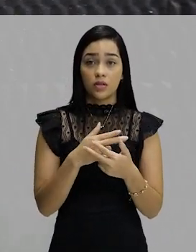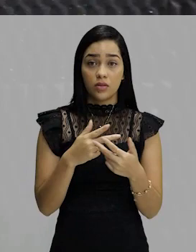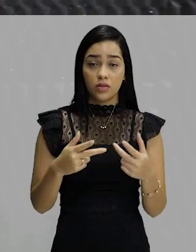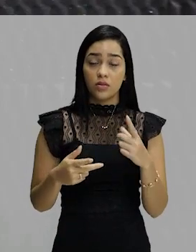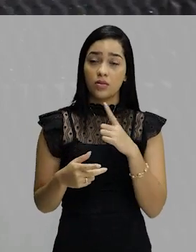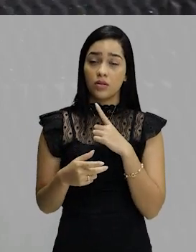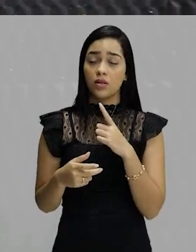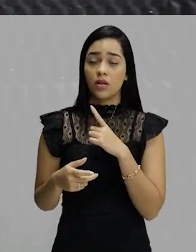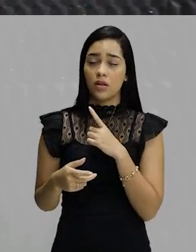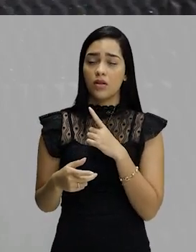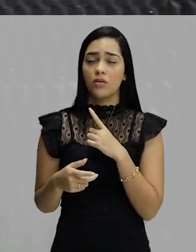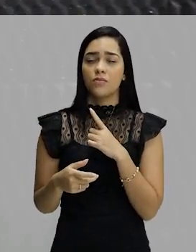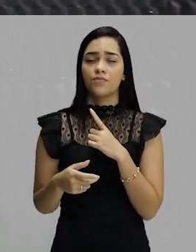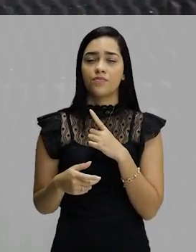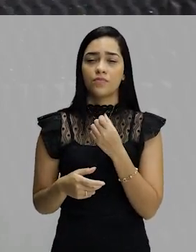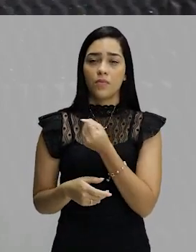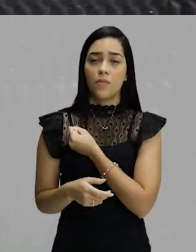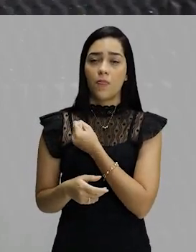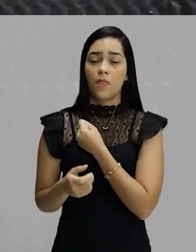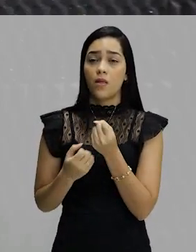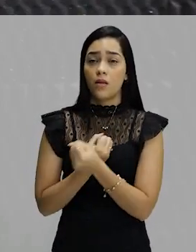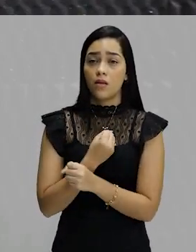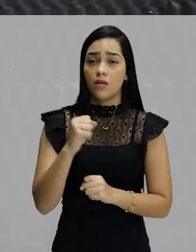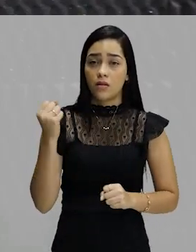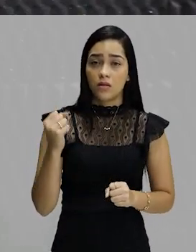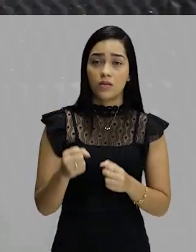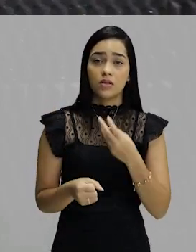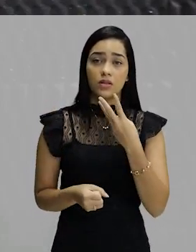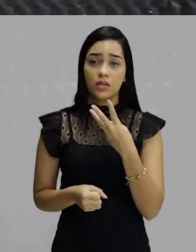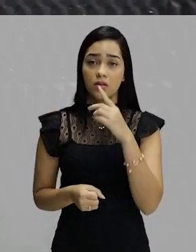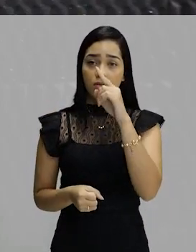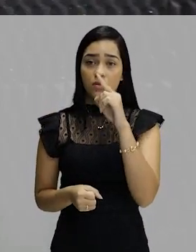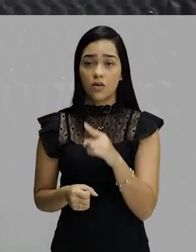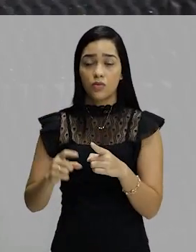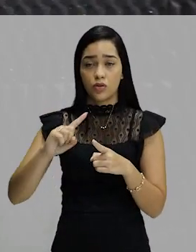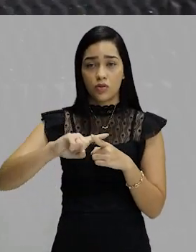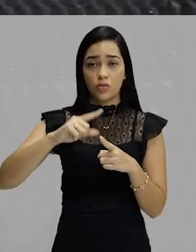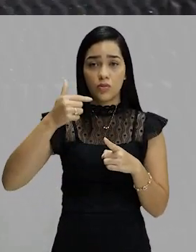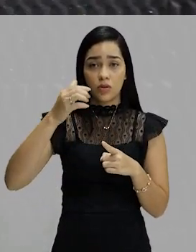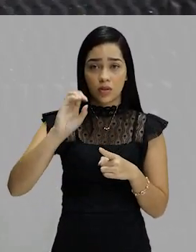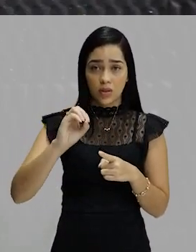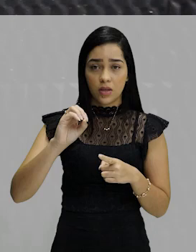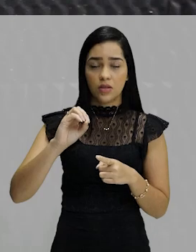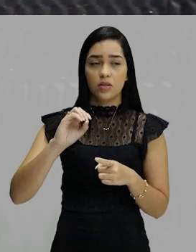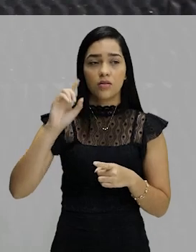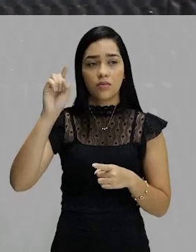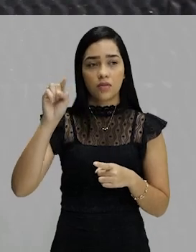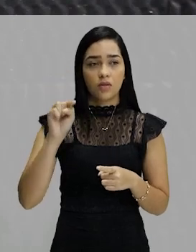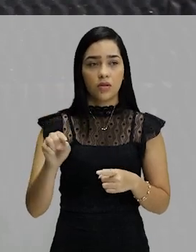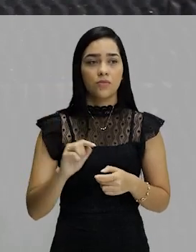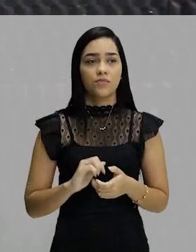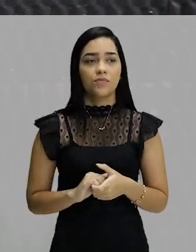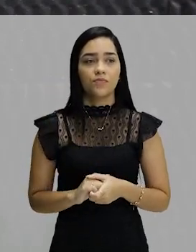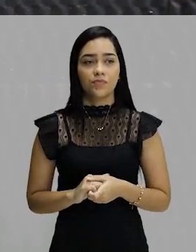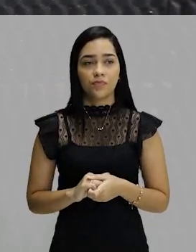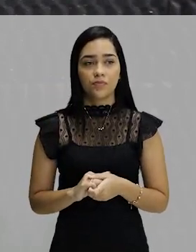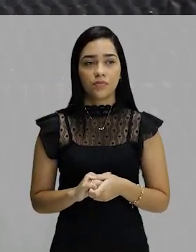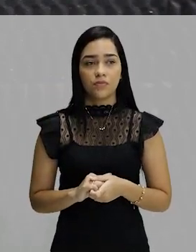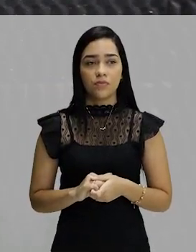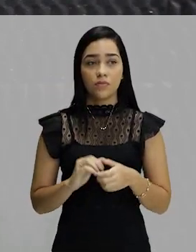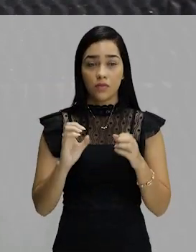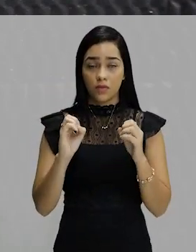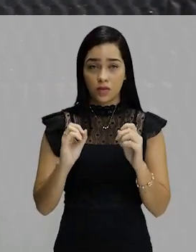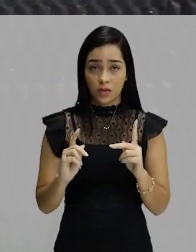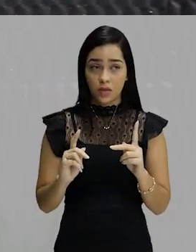forma de fatorial, quando o número dá muito grande. Isso aqui vai ser 3 fatorial multiplicado por 10 fatorial.